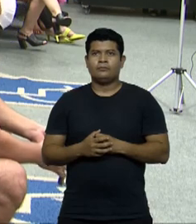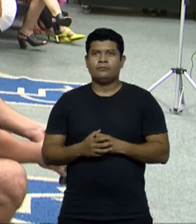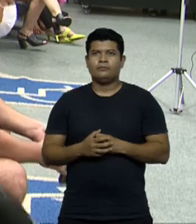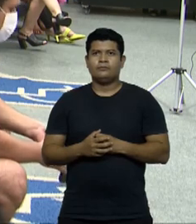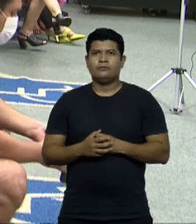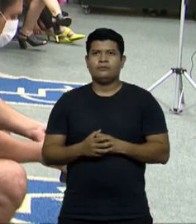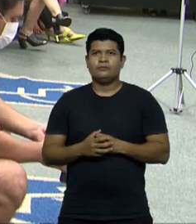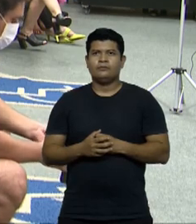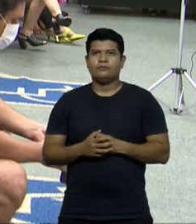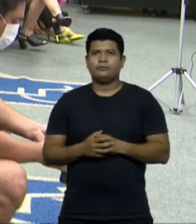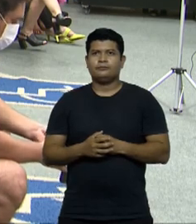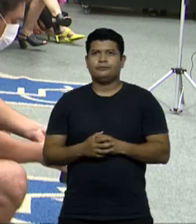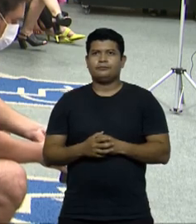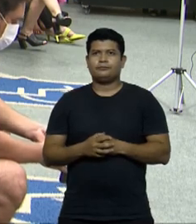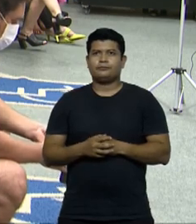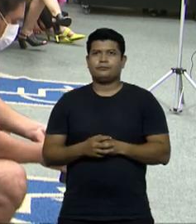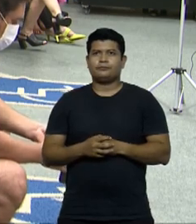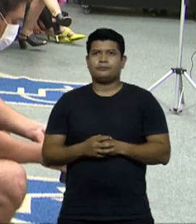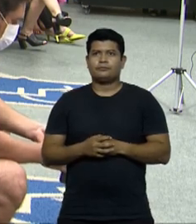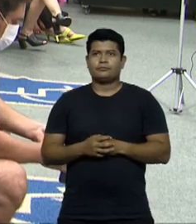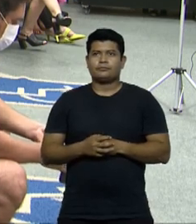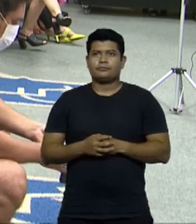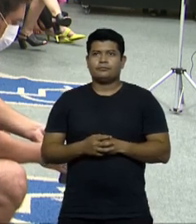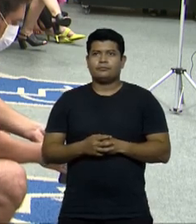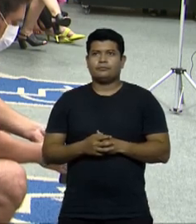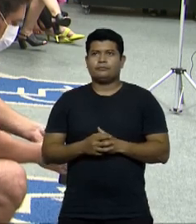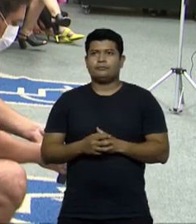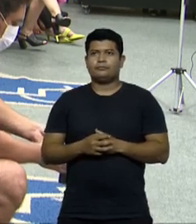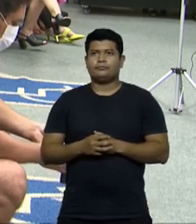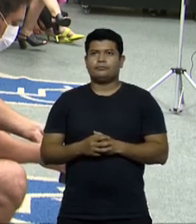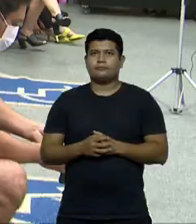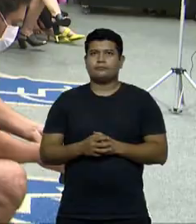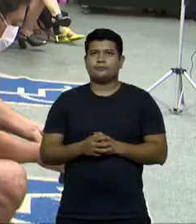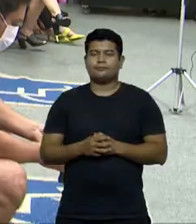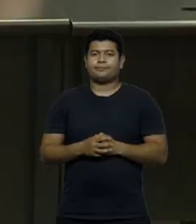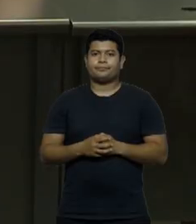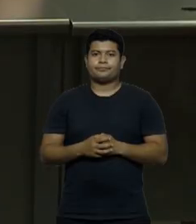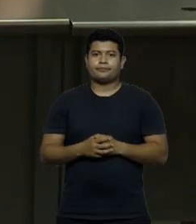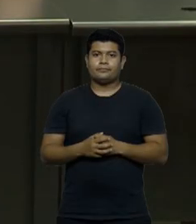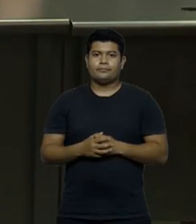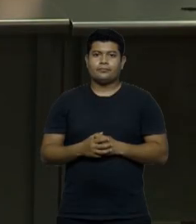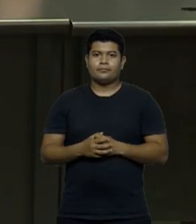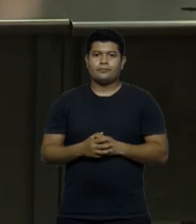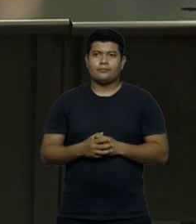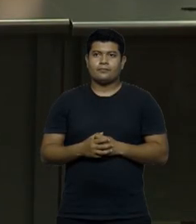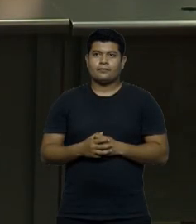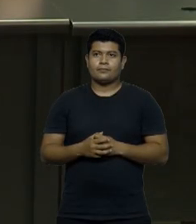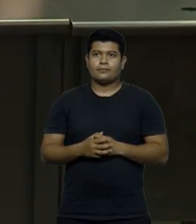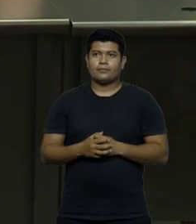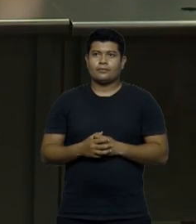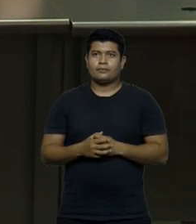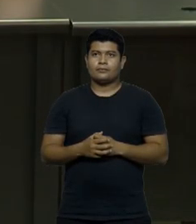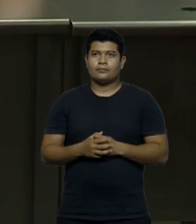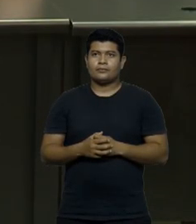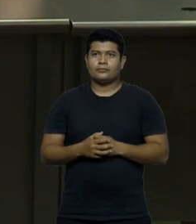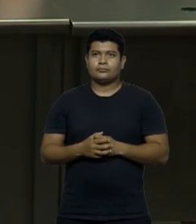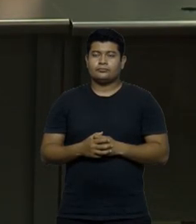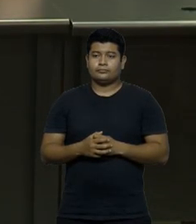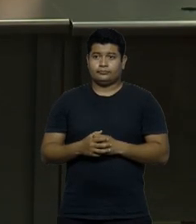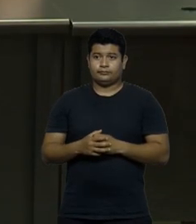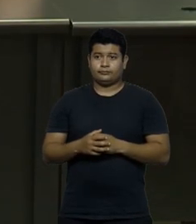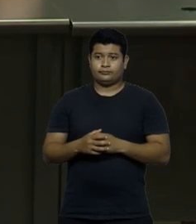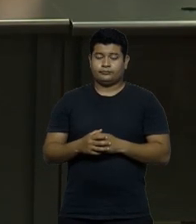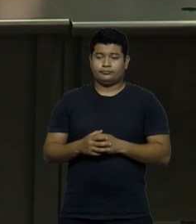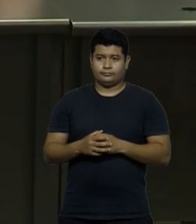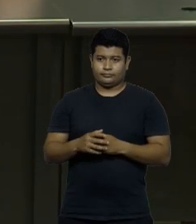e também e é esse debate a gente vai